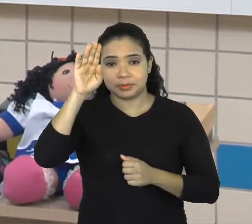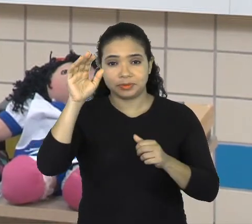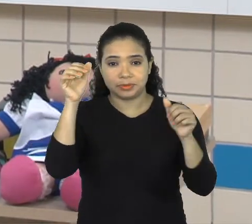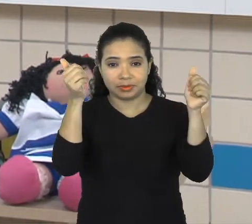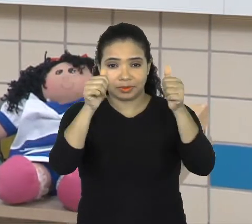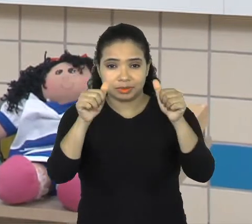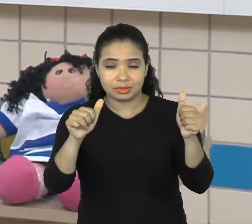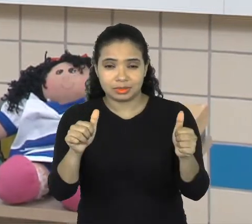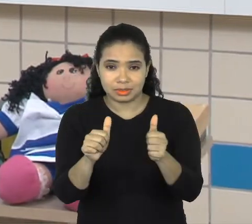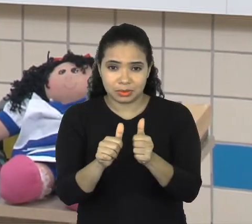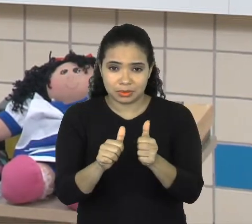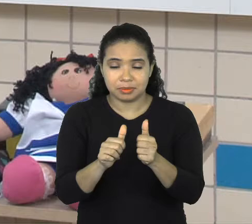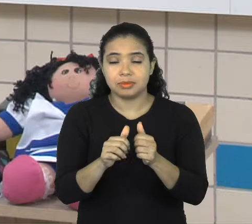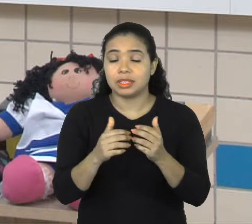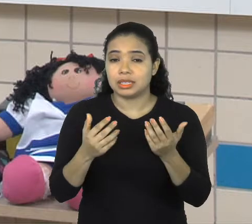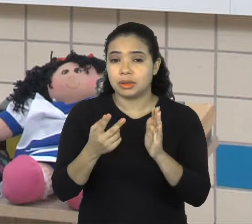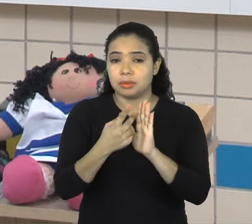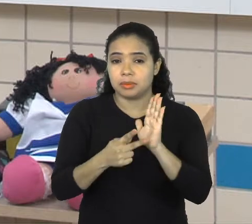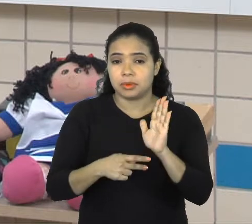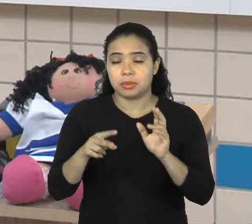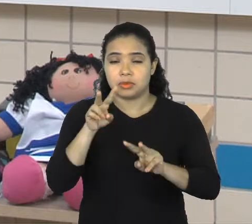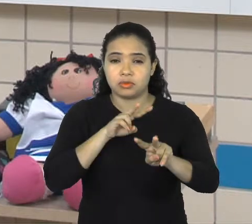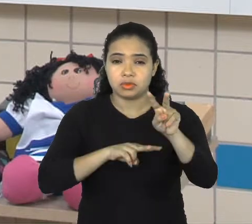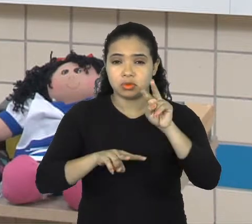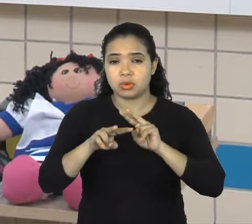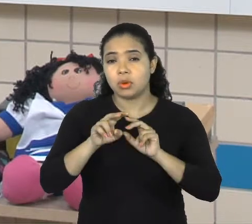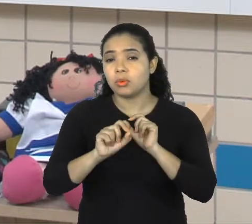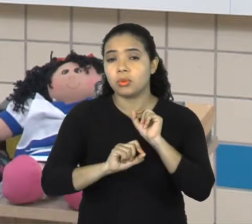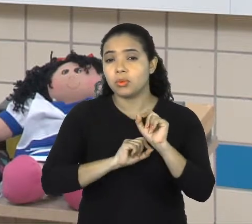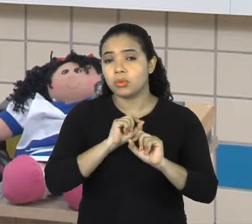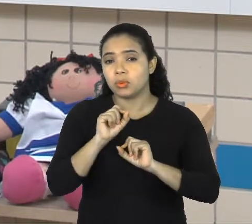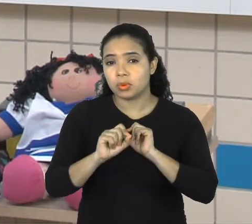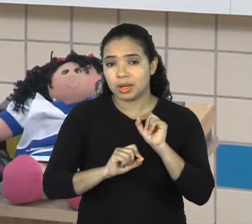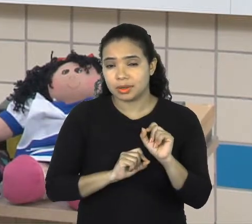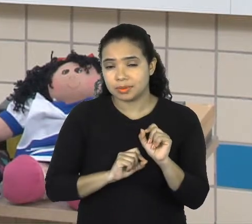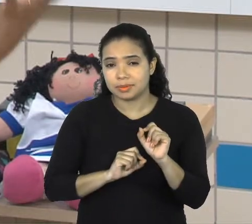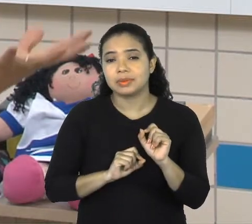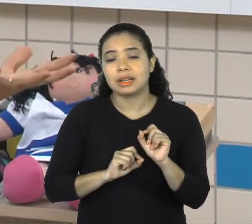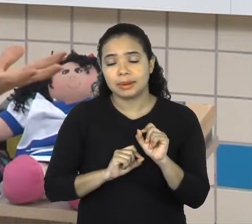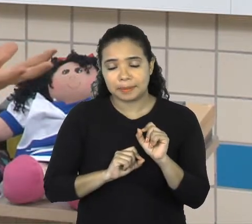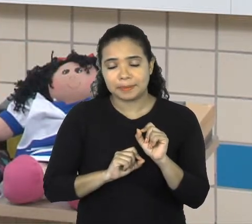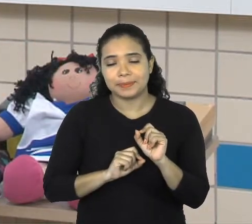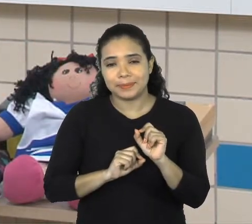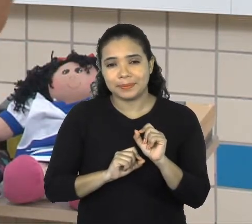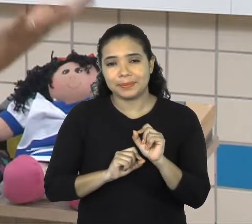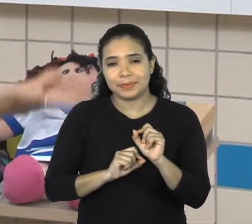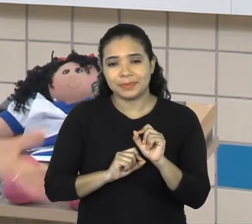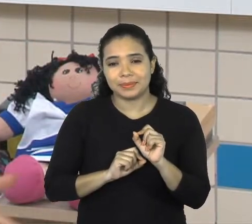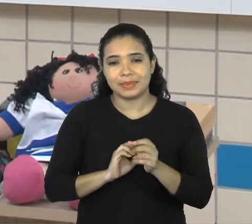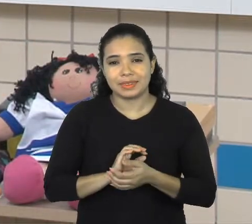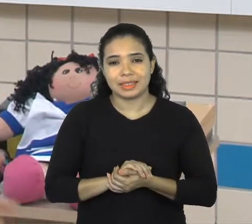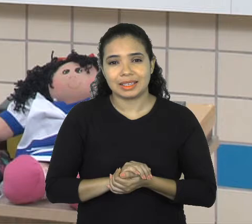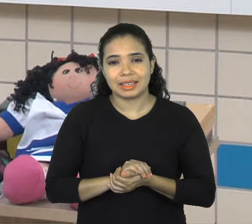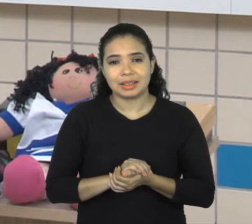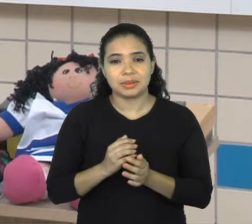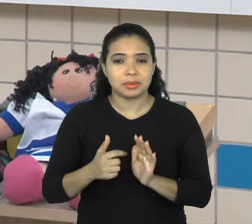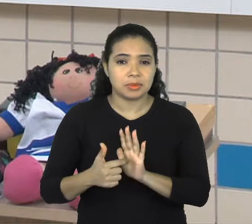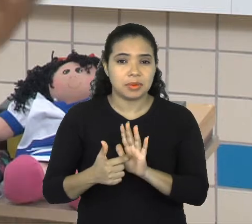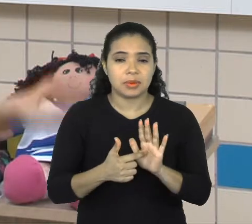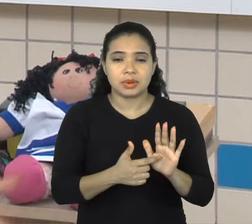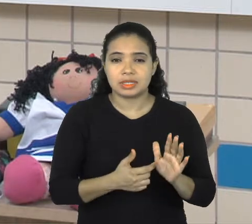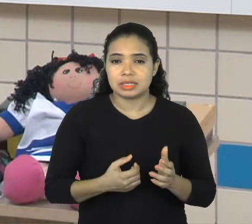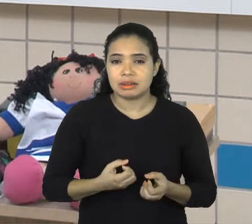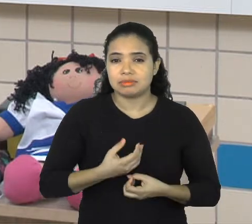sentido. Então, e o poema visual, o sentido dele é o quê? Causar mais ar de expressão,